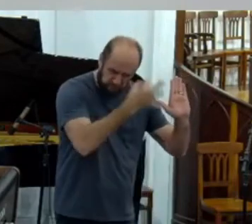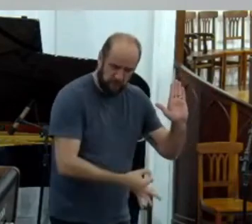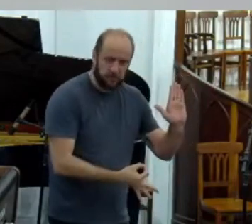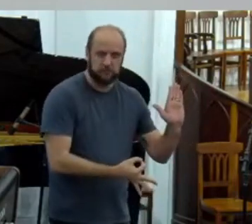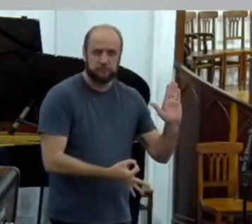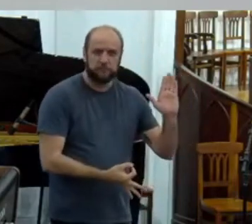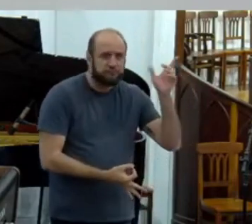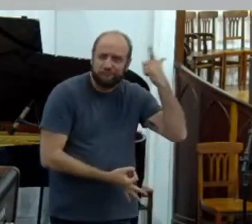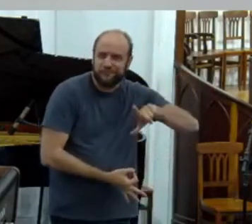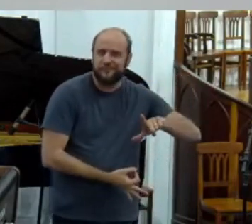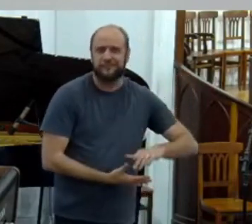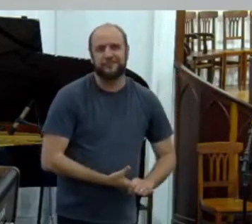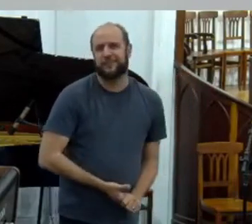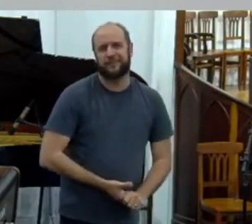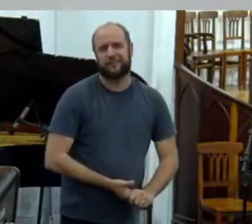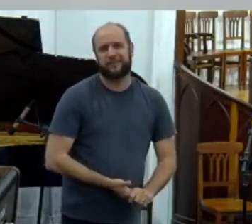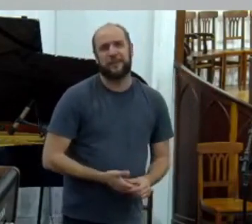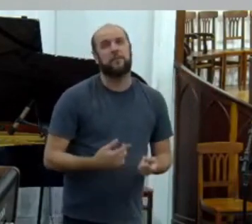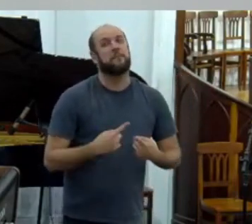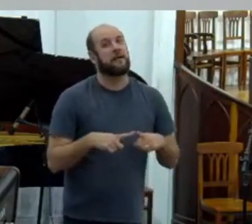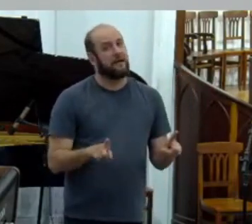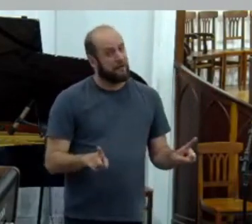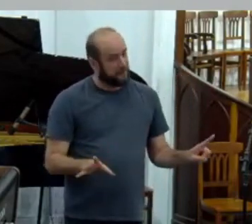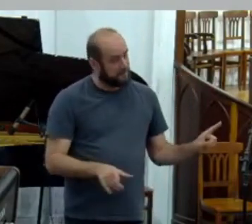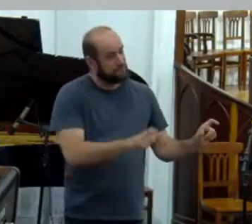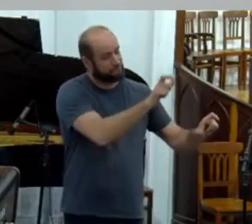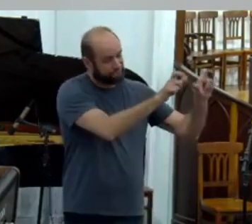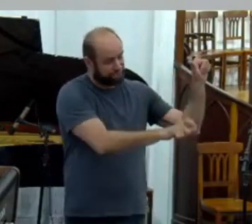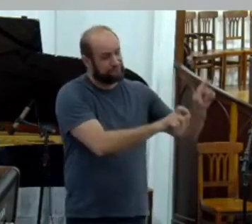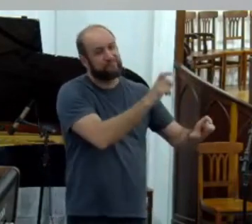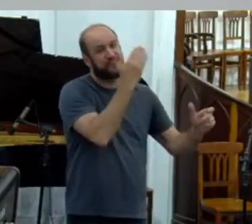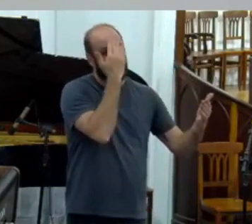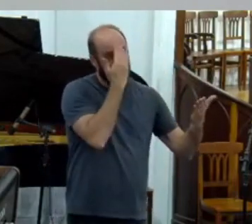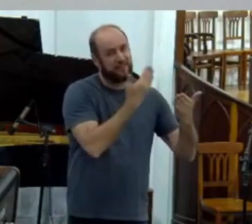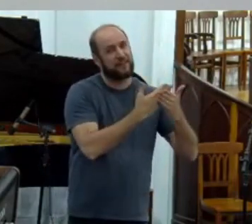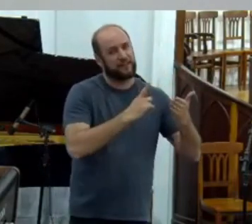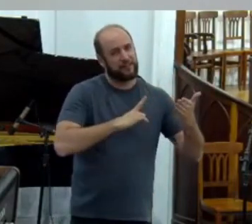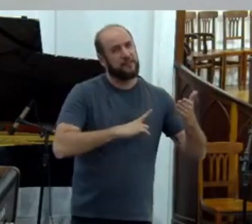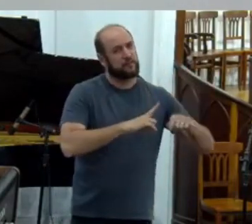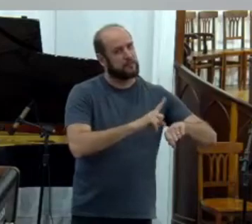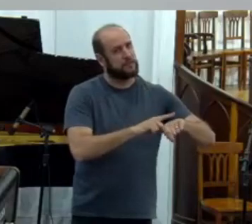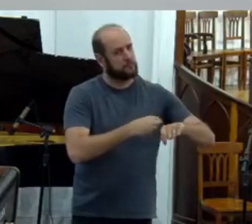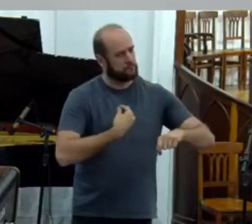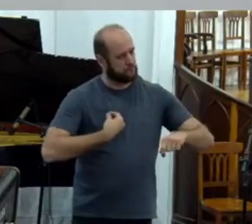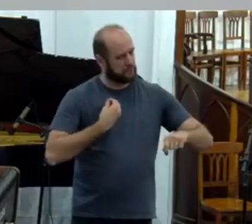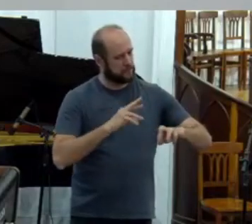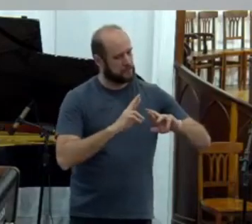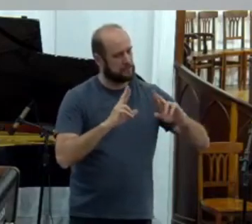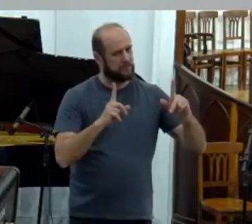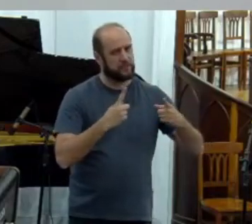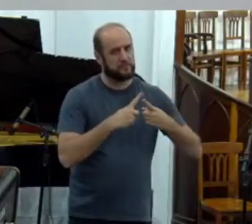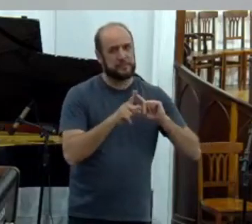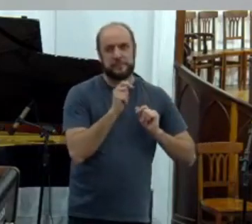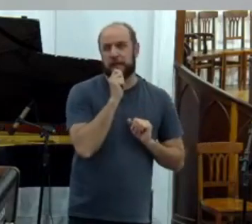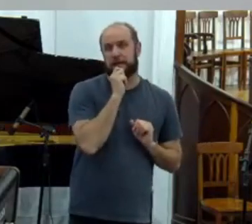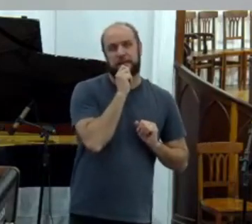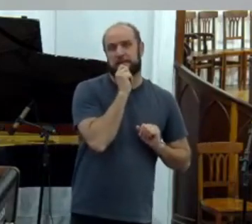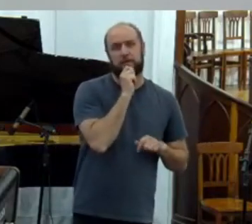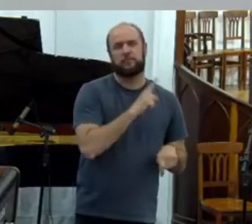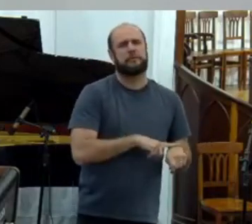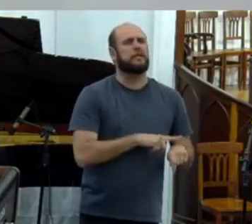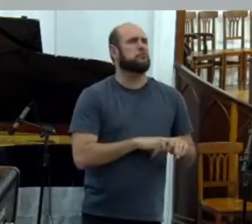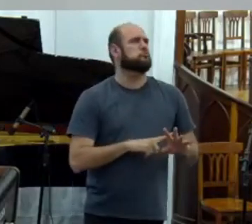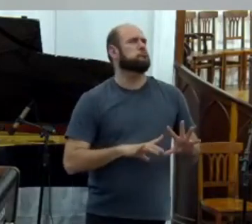Mas muitas pessoas acreditam que há um tempo e que vai chegar o tempo de viver uma vida diferente, mas que esse tempo ainda não chegou. Há tempo para